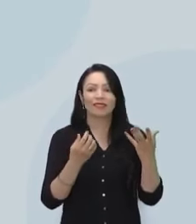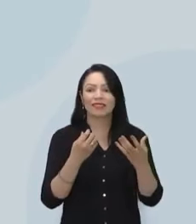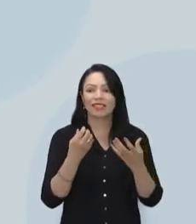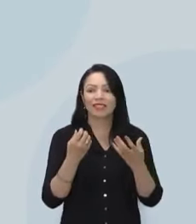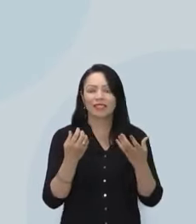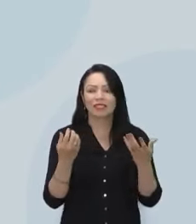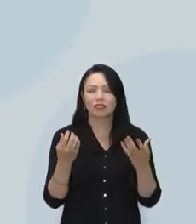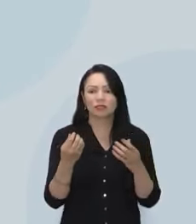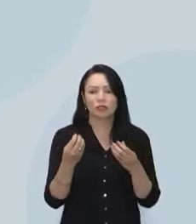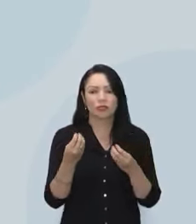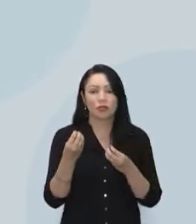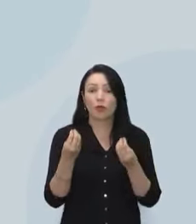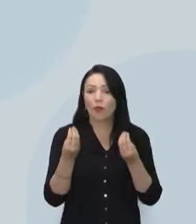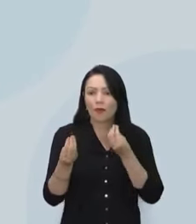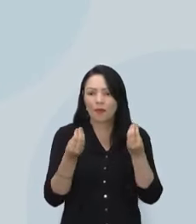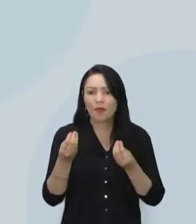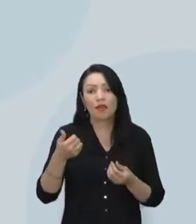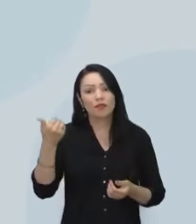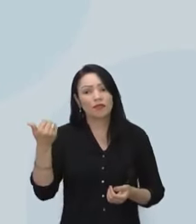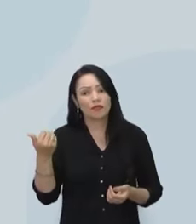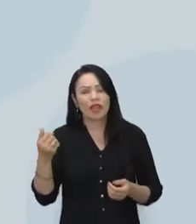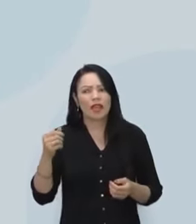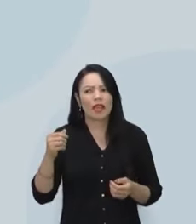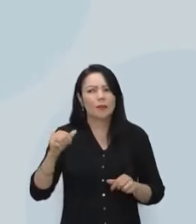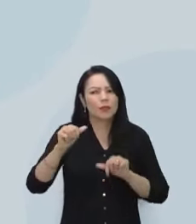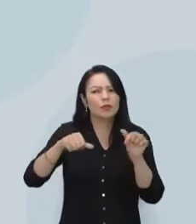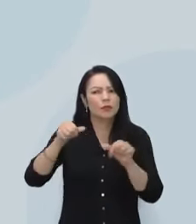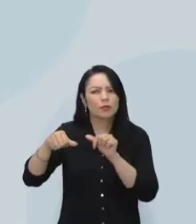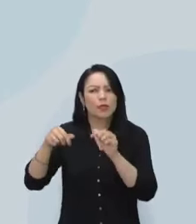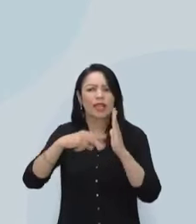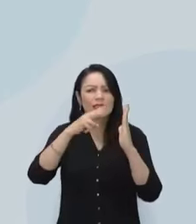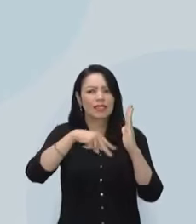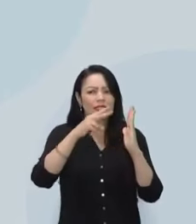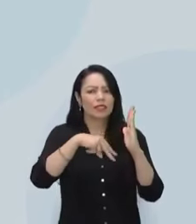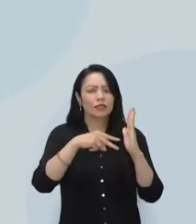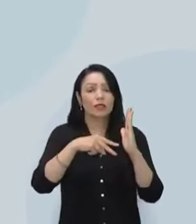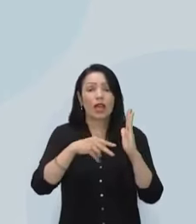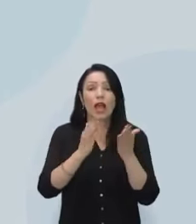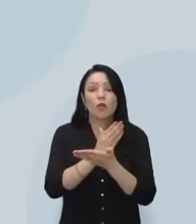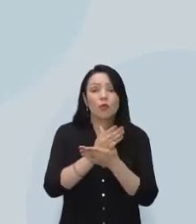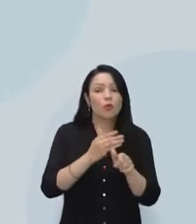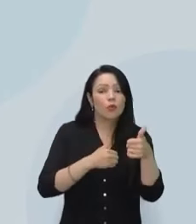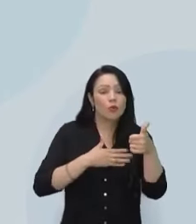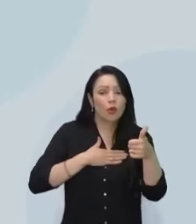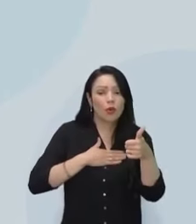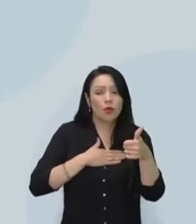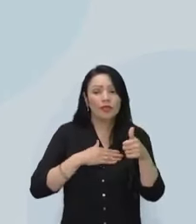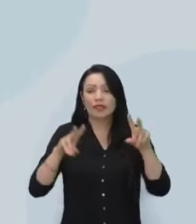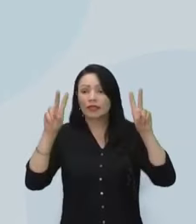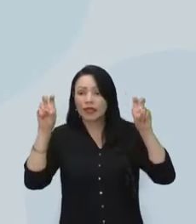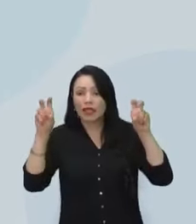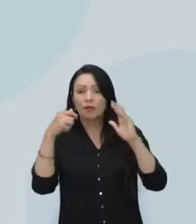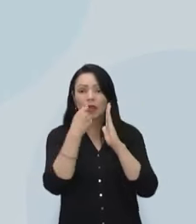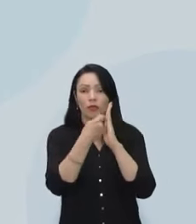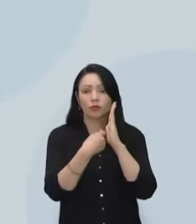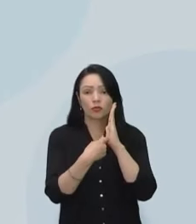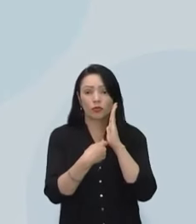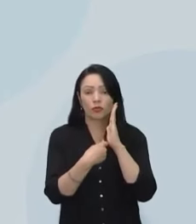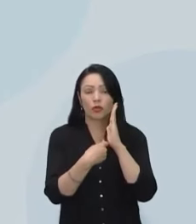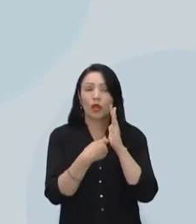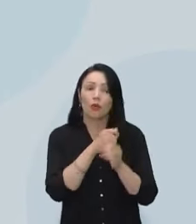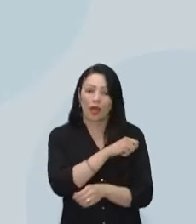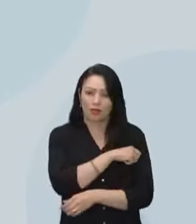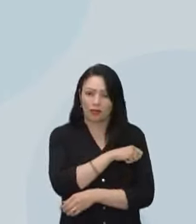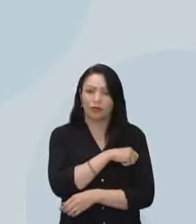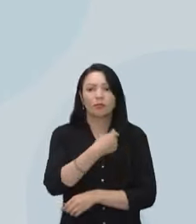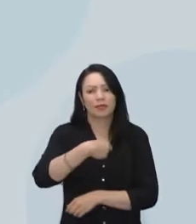expressando avaliação sobre o texto lido e estabelecendo preferências por gêneros, temas e autores. Então, o estudante ele tem